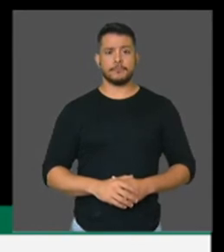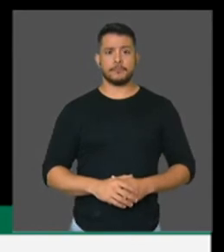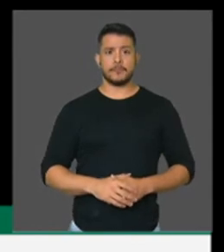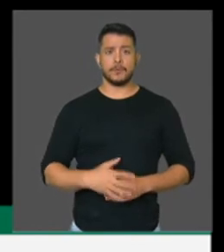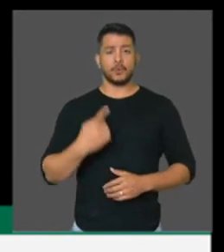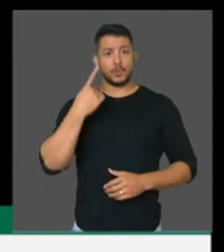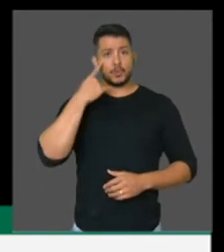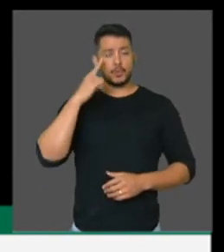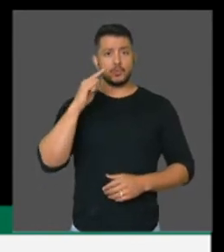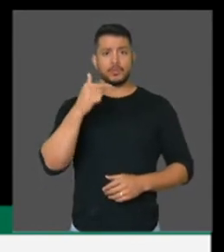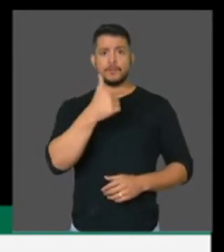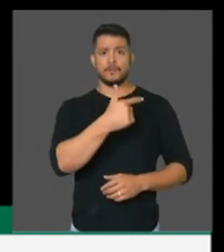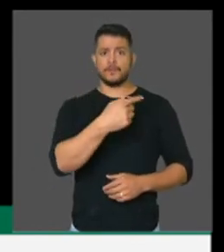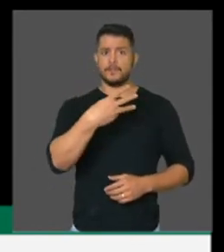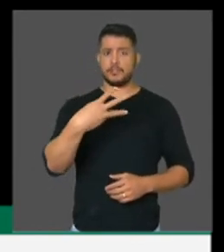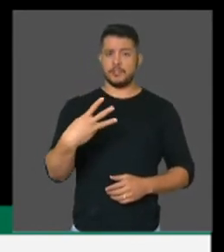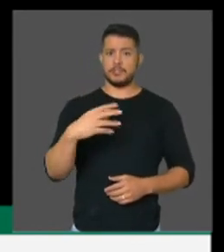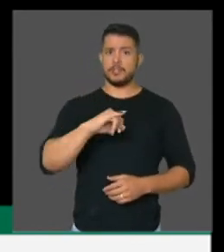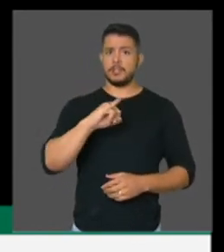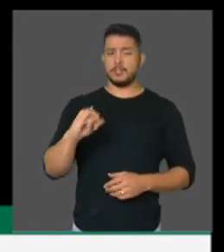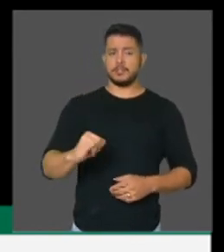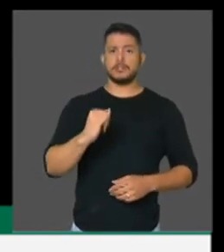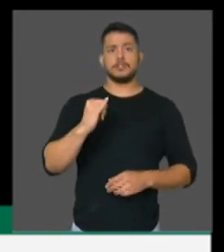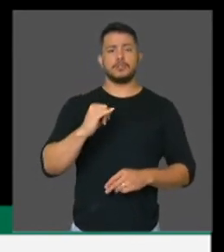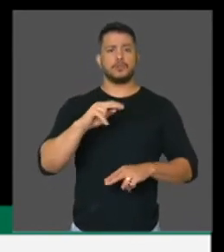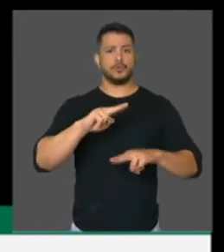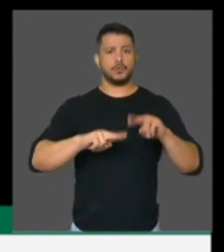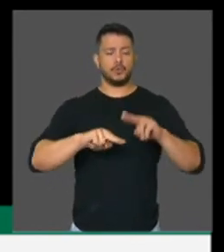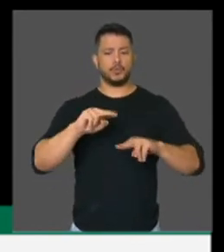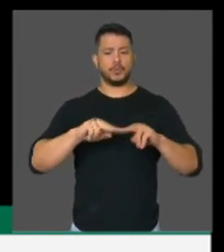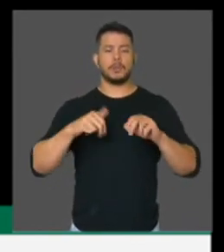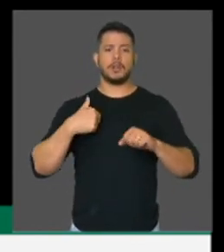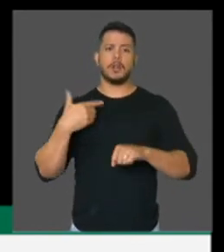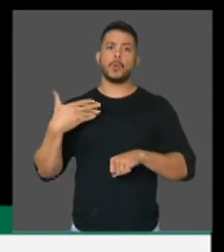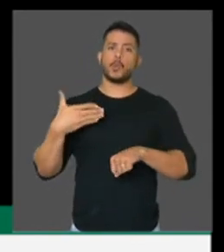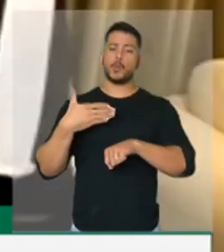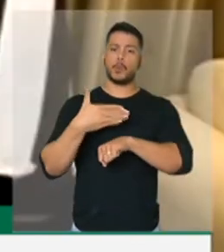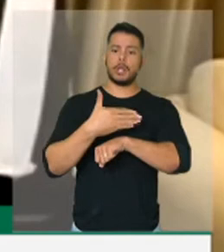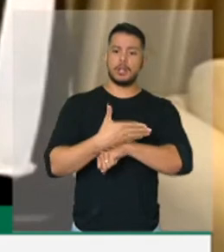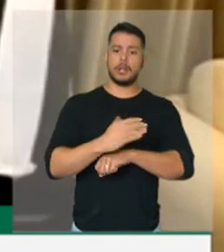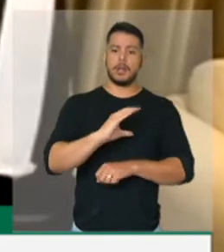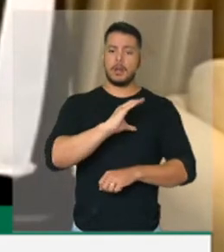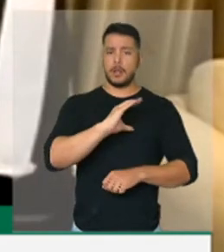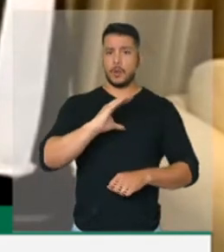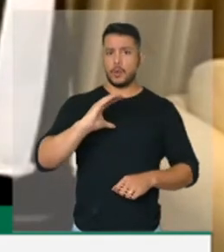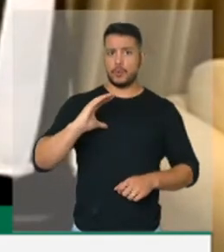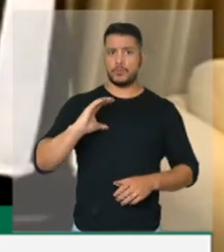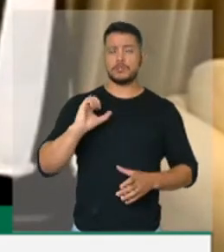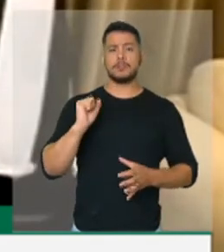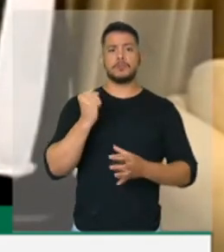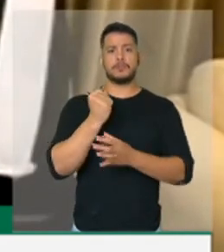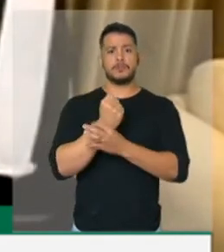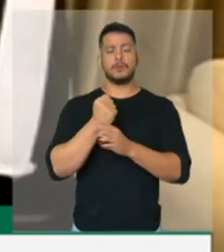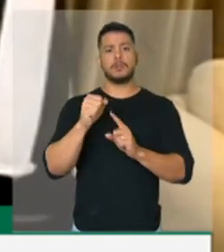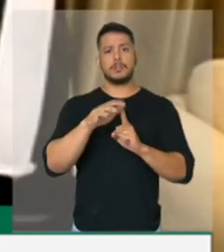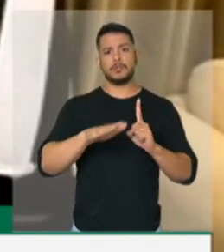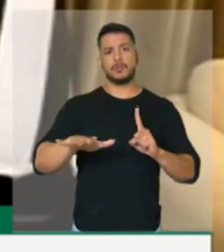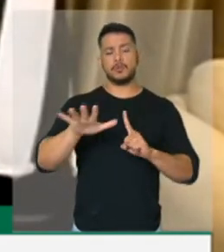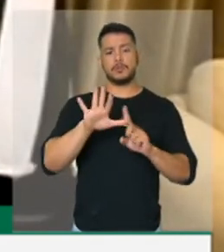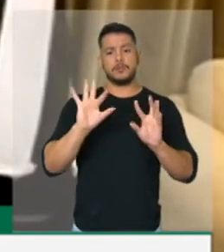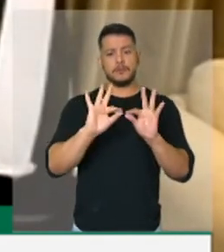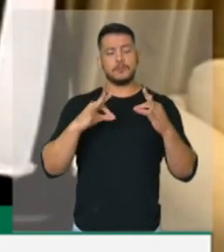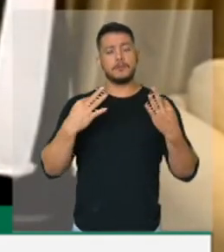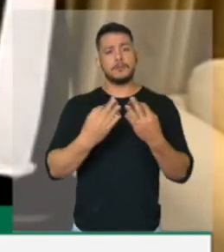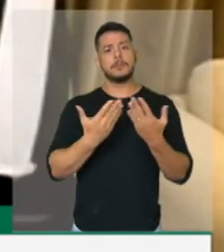de junho, passei a integrar como membro suplente a Comissão de Seguridade Social e Família. Nessa mesma data, conforme acordado previamente